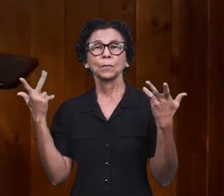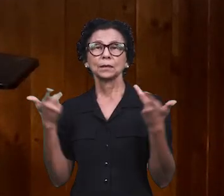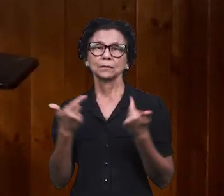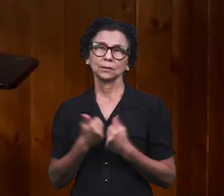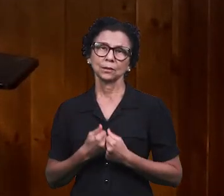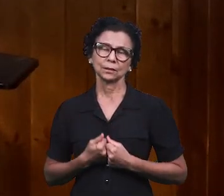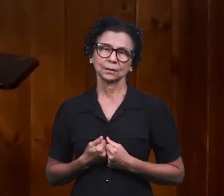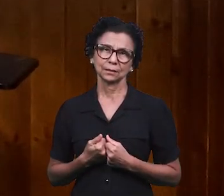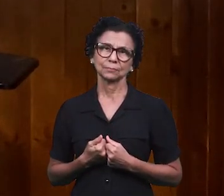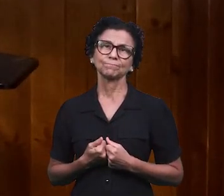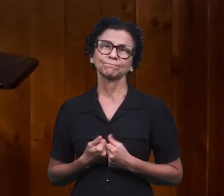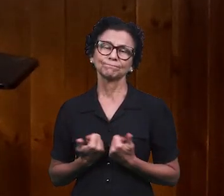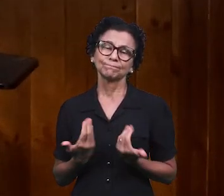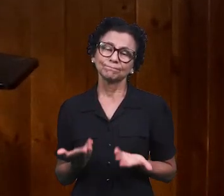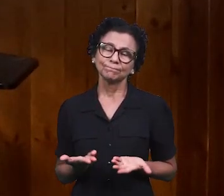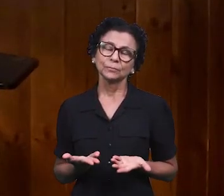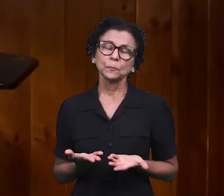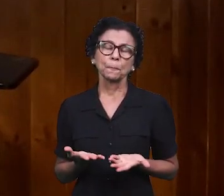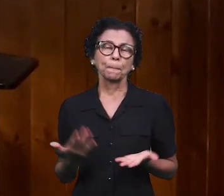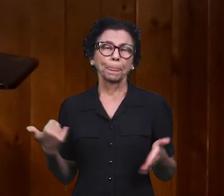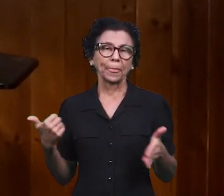Israel. Então, até hoje, eles